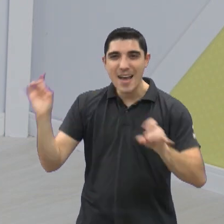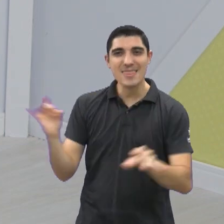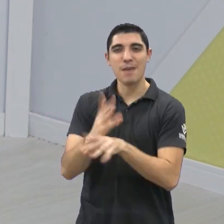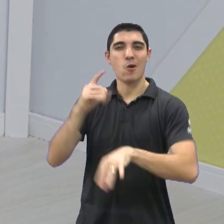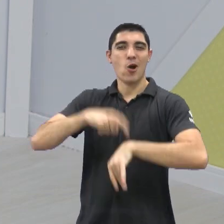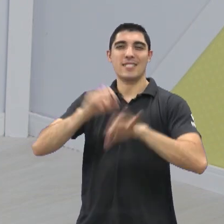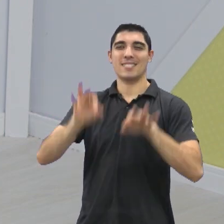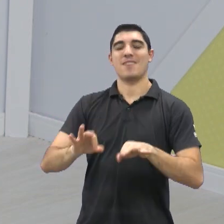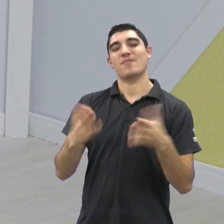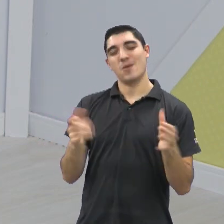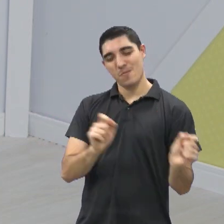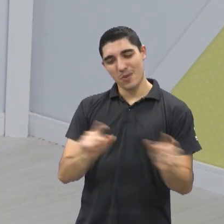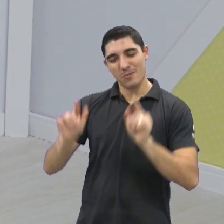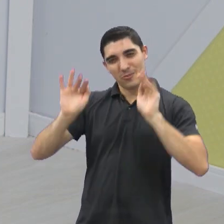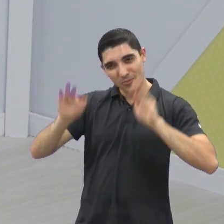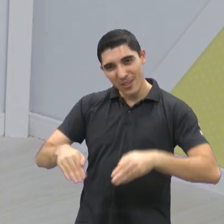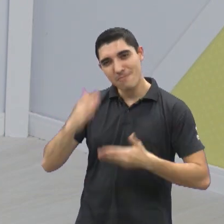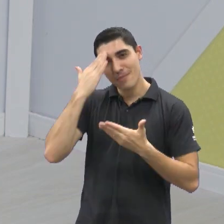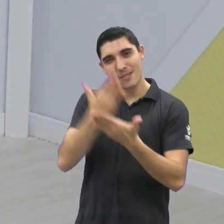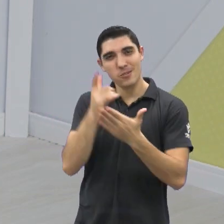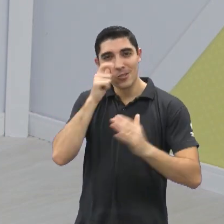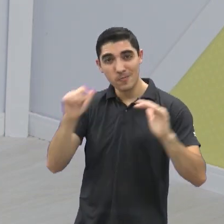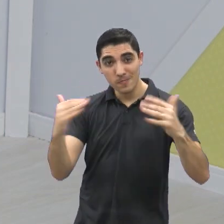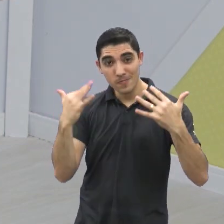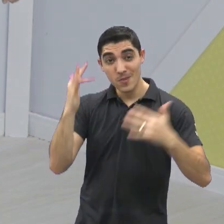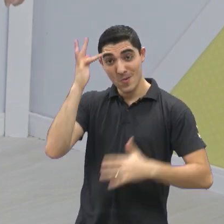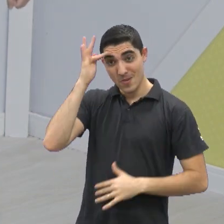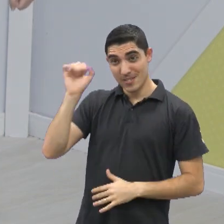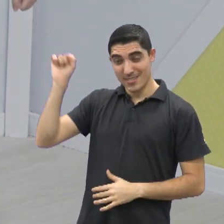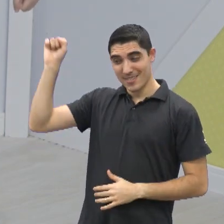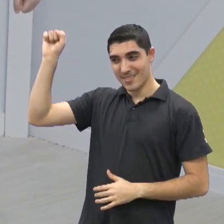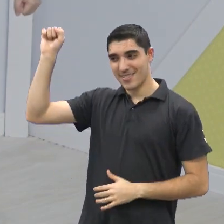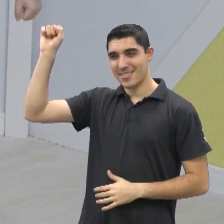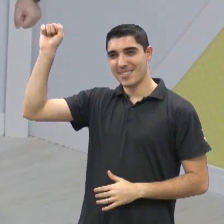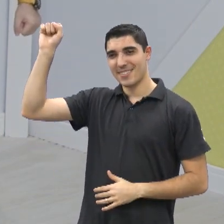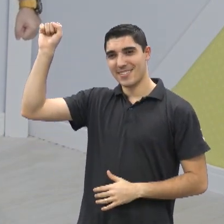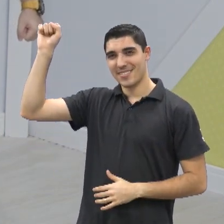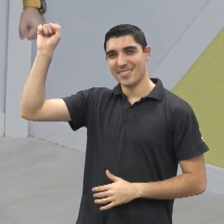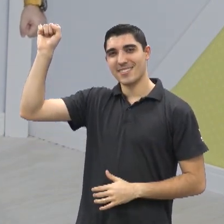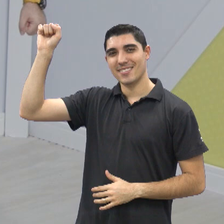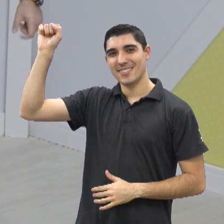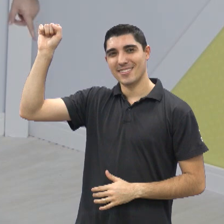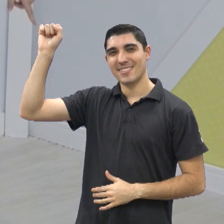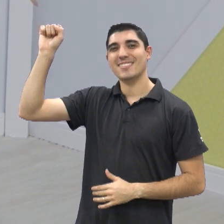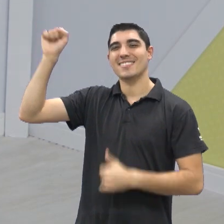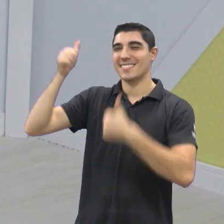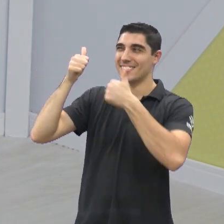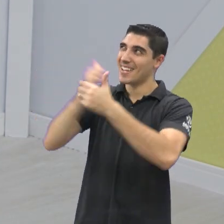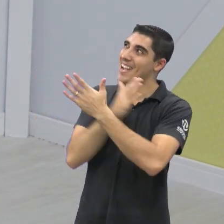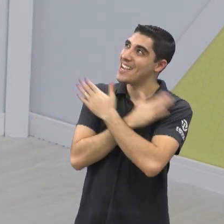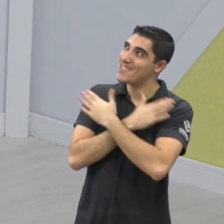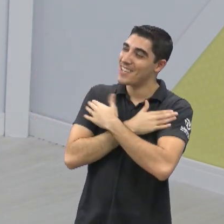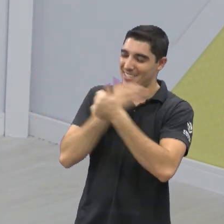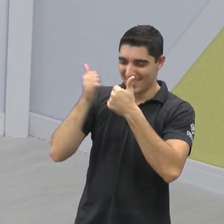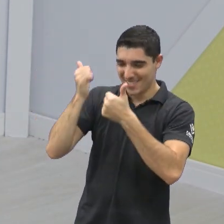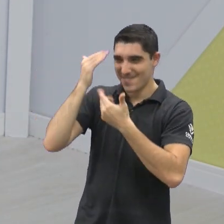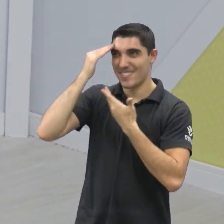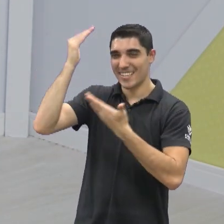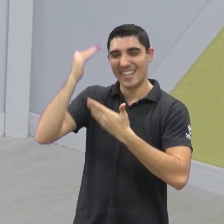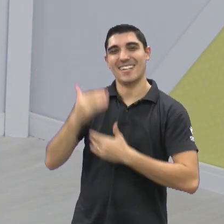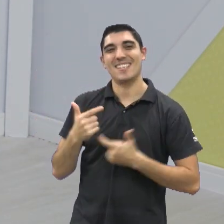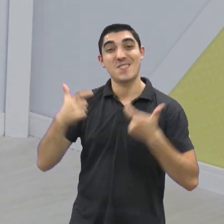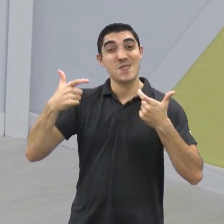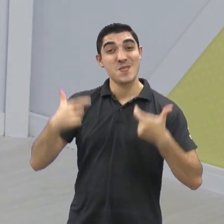final do programa de hoje, agradecendo a sua audiência, a sua paciência. Luizão, aquele abraço maroto, hein, no novo estúdio, hein, tchururu, tá bem demais. O Luizão